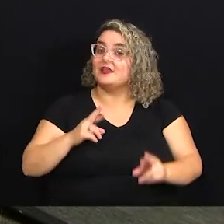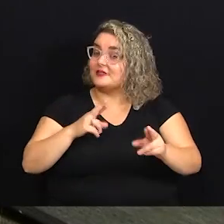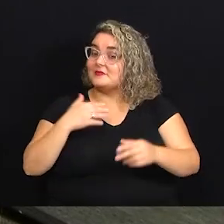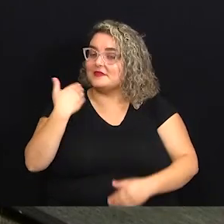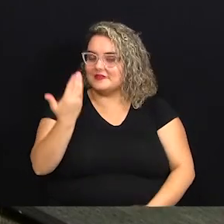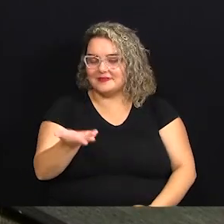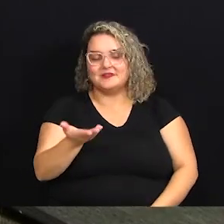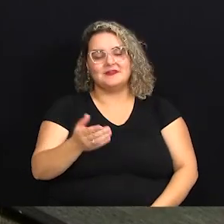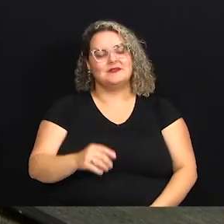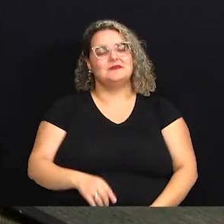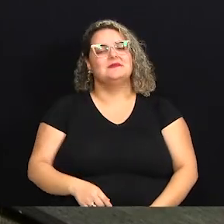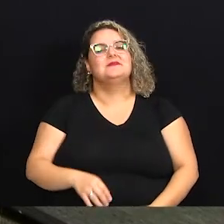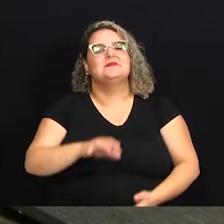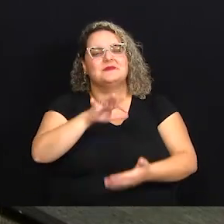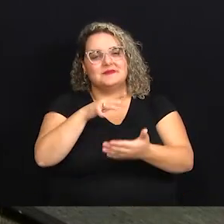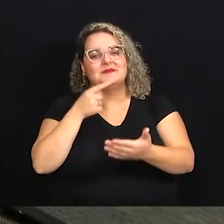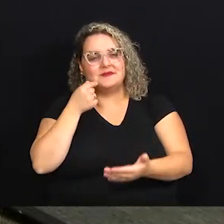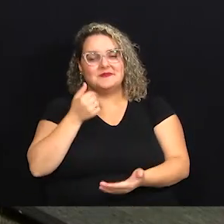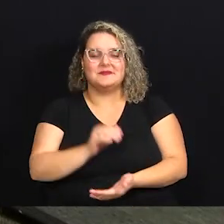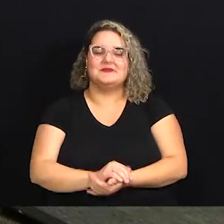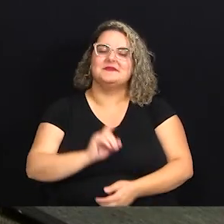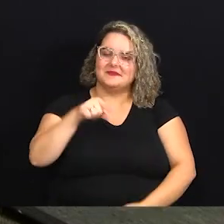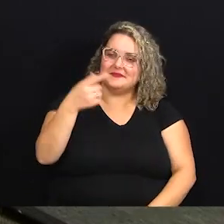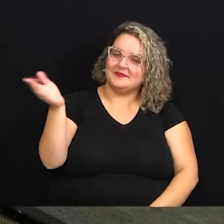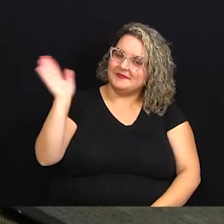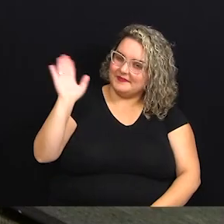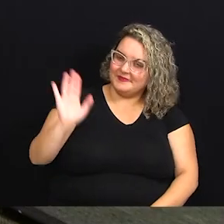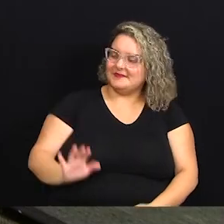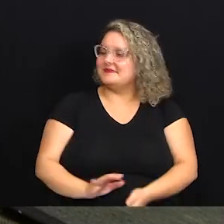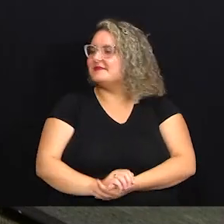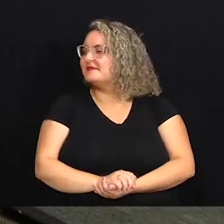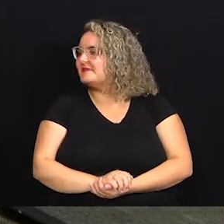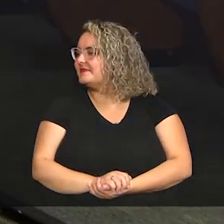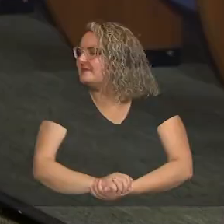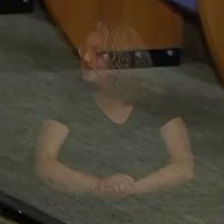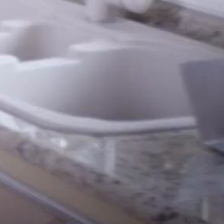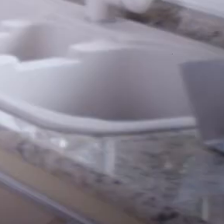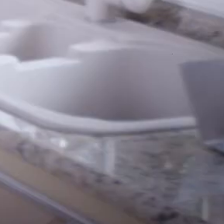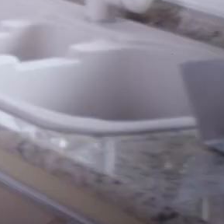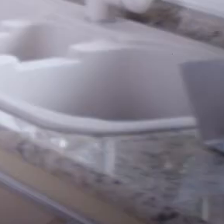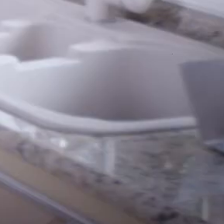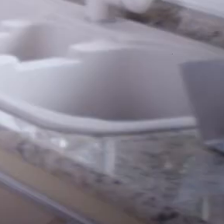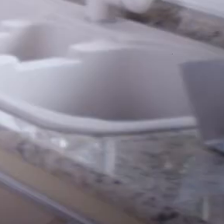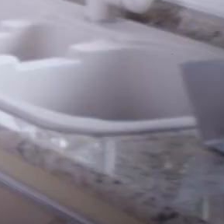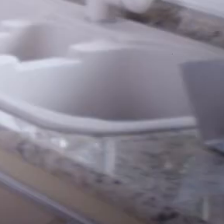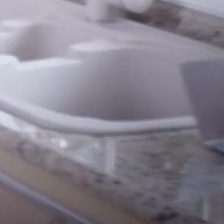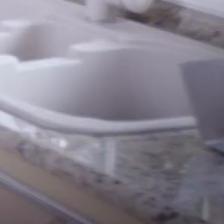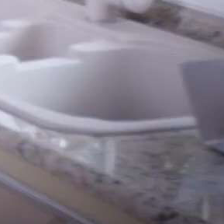Campinas. E eu espero vocês na próxima edição, no próximo Na Ponta do Lápis. Até mais!